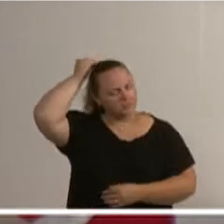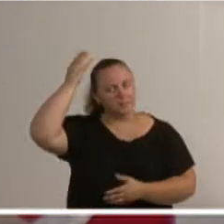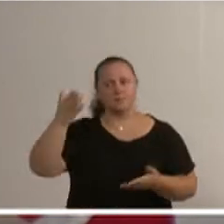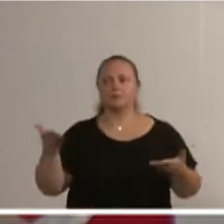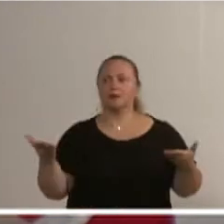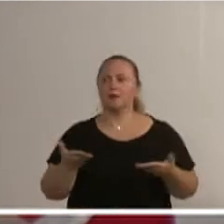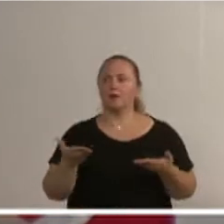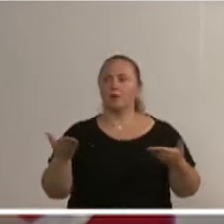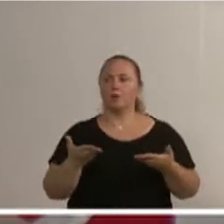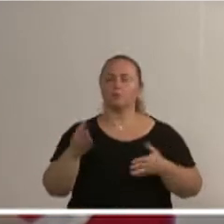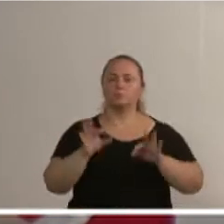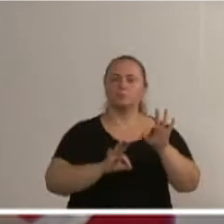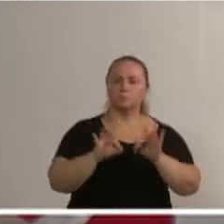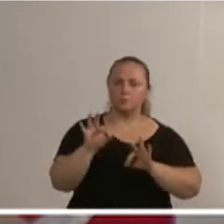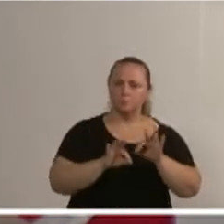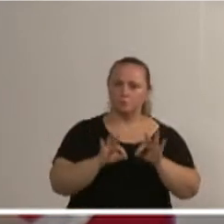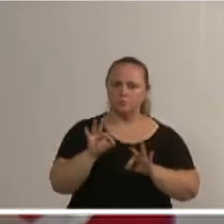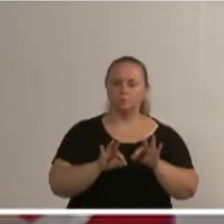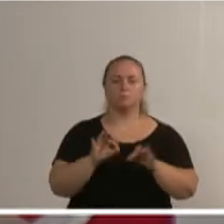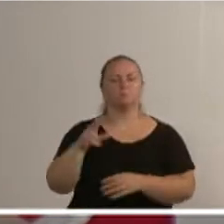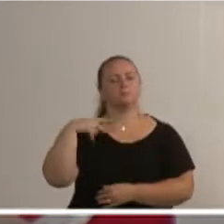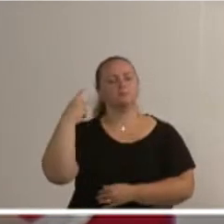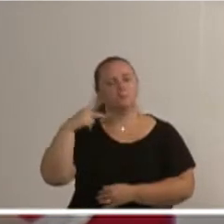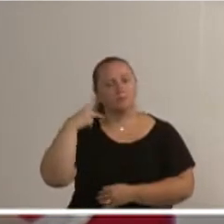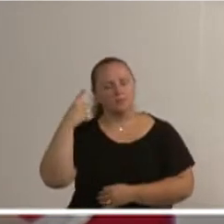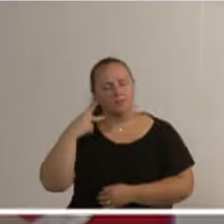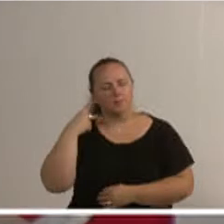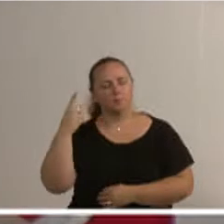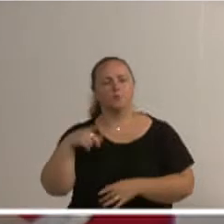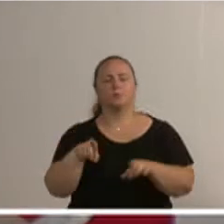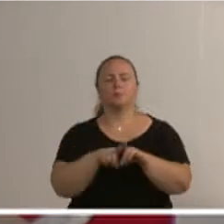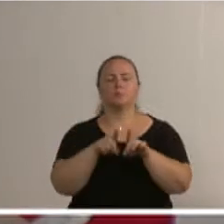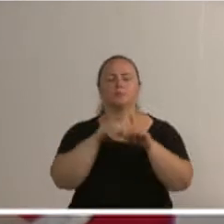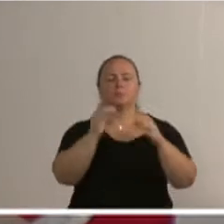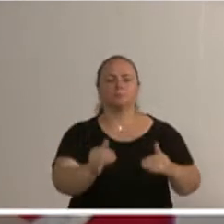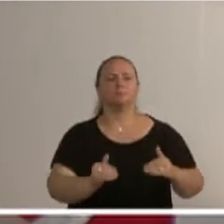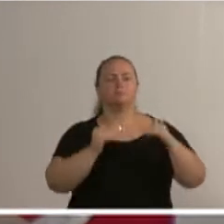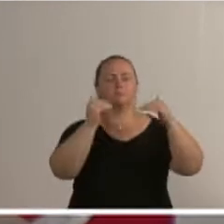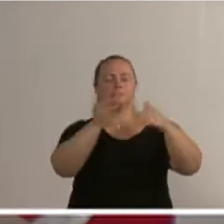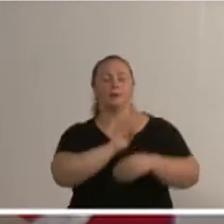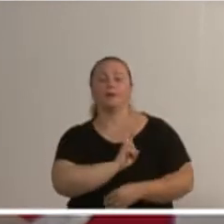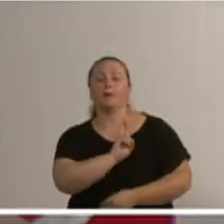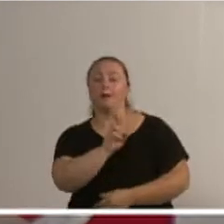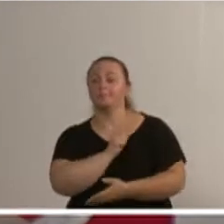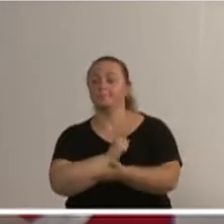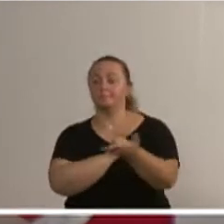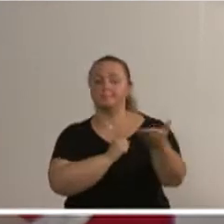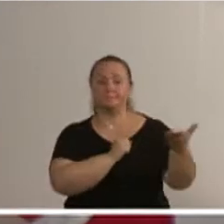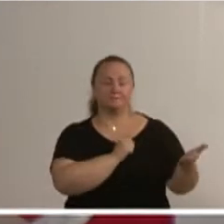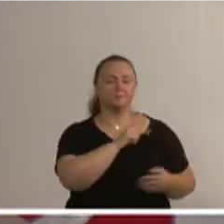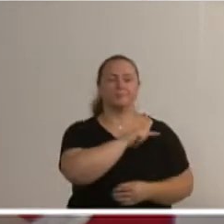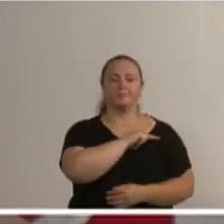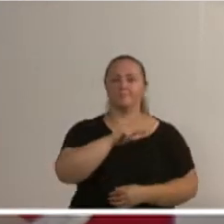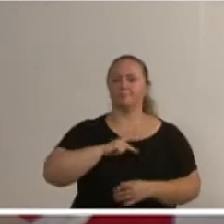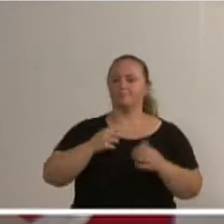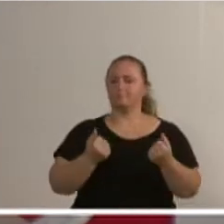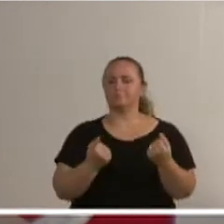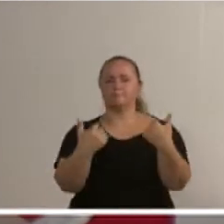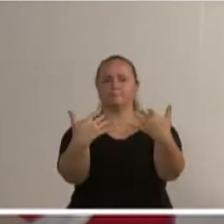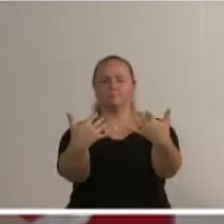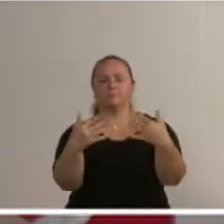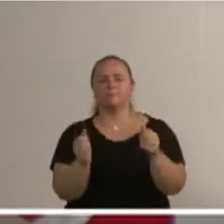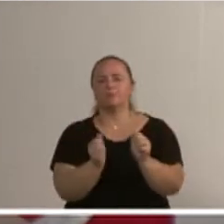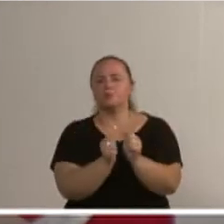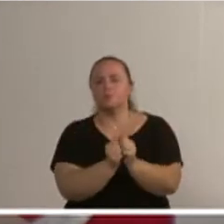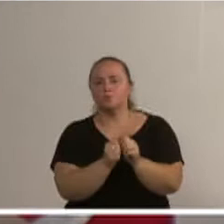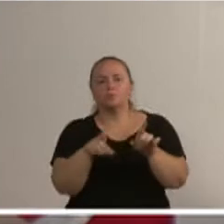mesa, senhores vereadores, autoridades que representam diversas classes, público que está aqui conosco e aqueles que